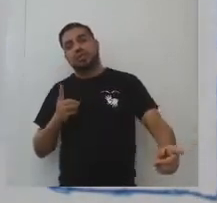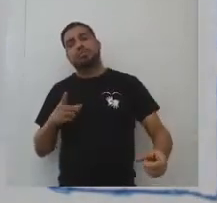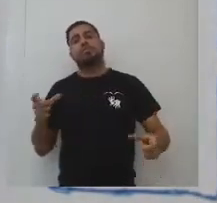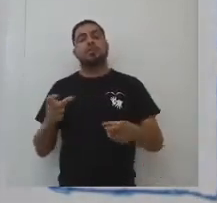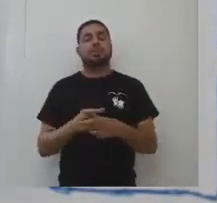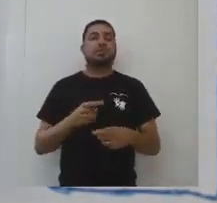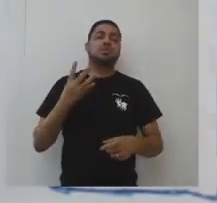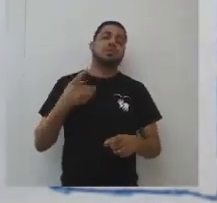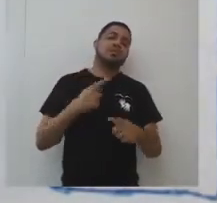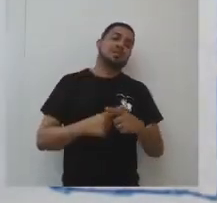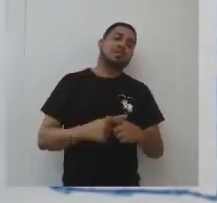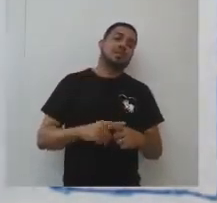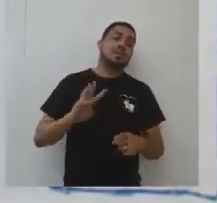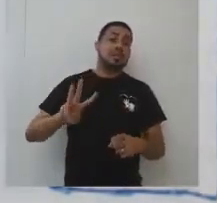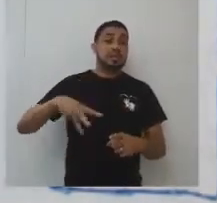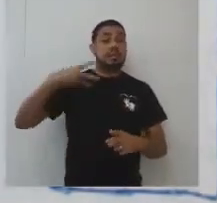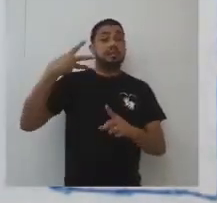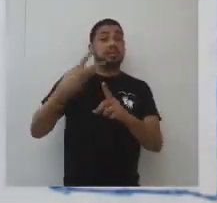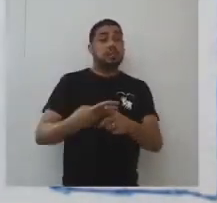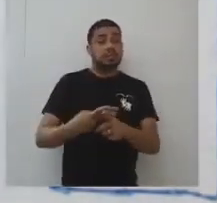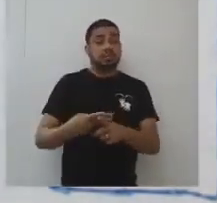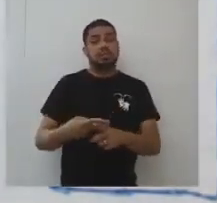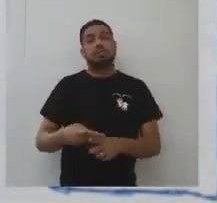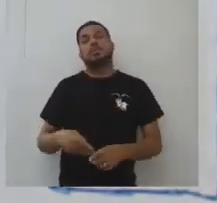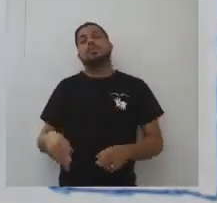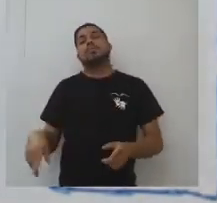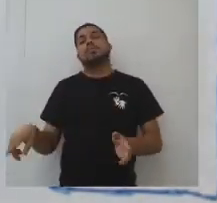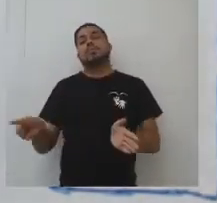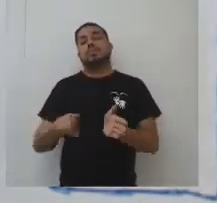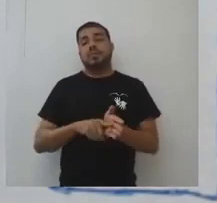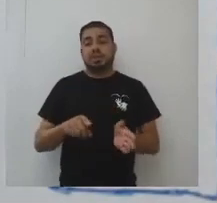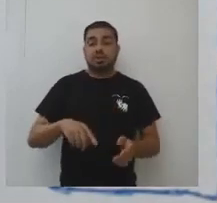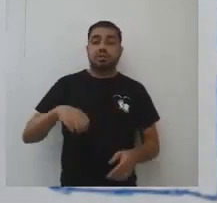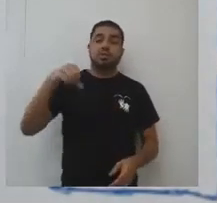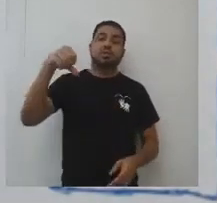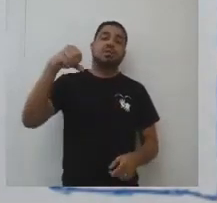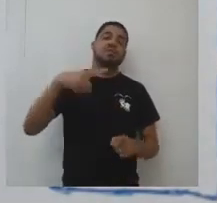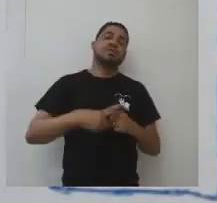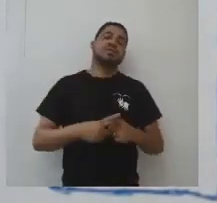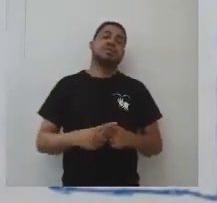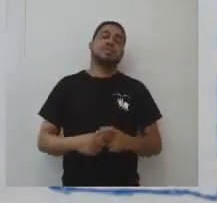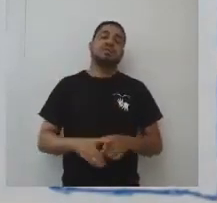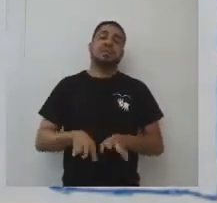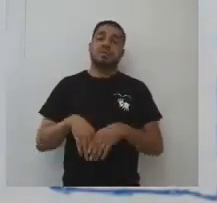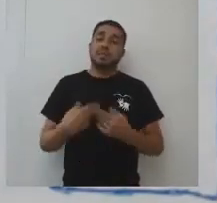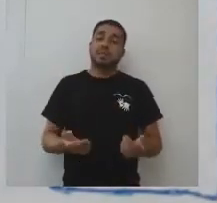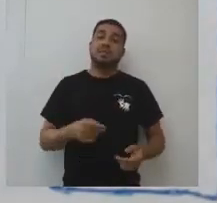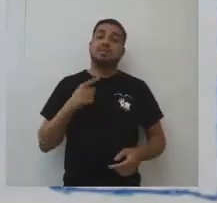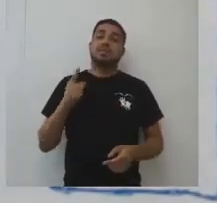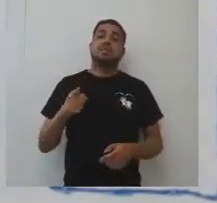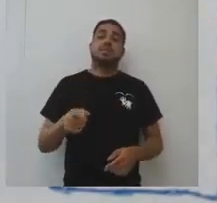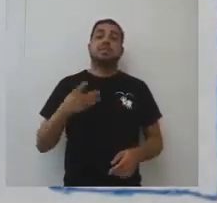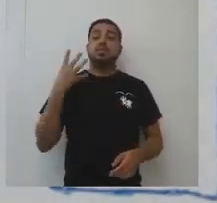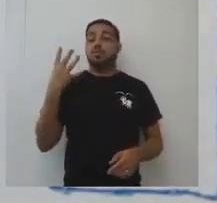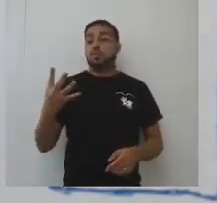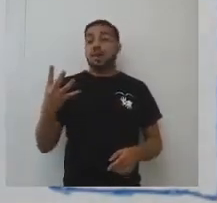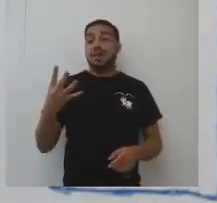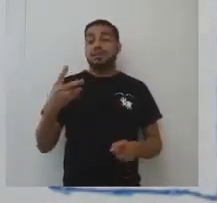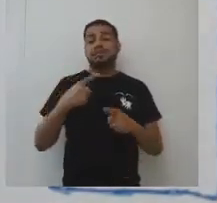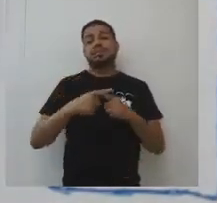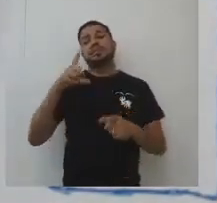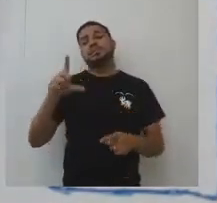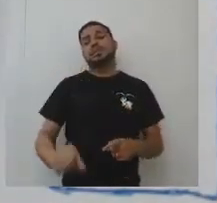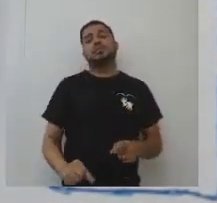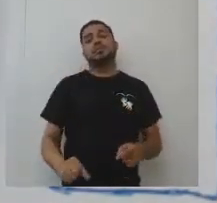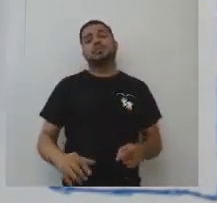vezes. Triplicou a distância, menor 9 vezes. Então, a ideia é essa. O campo é 4 vezes menor.